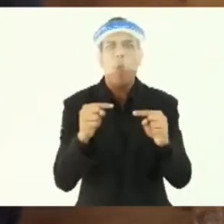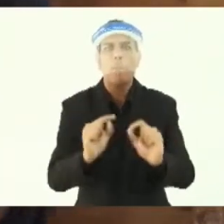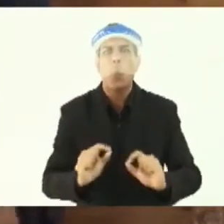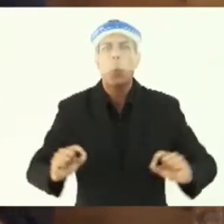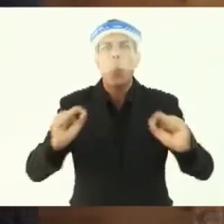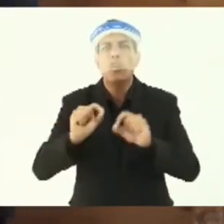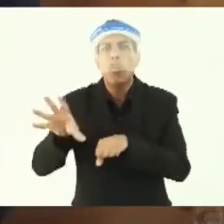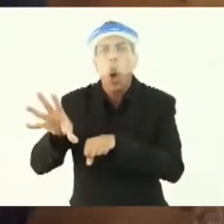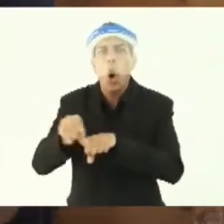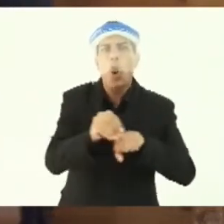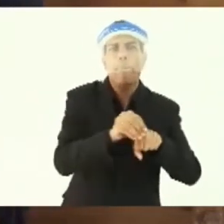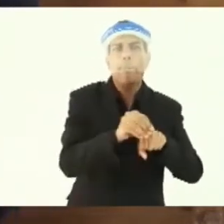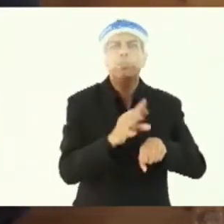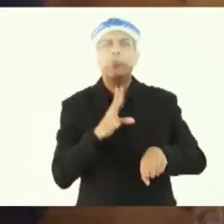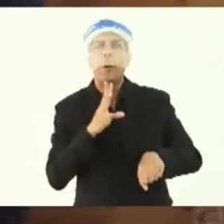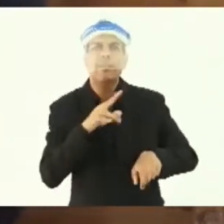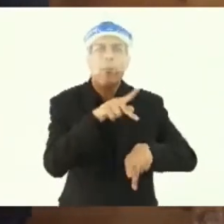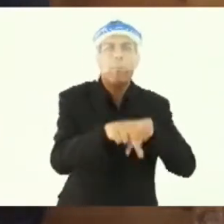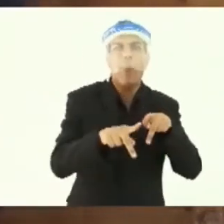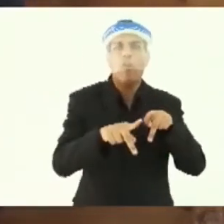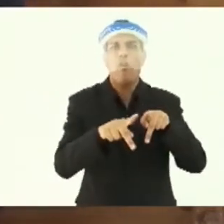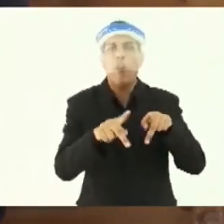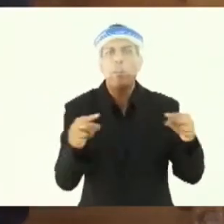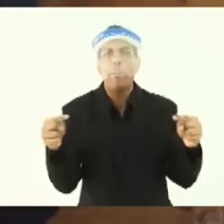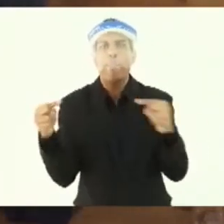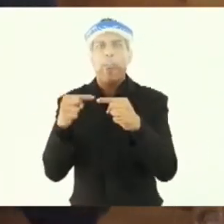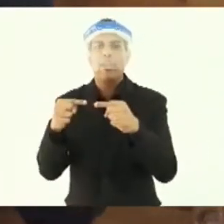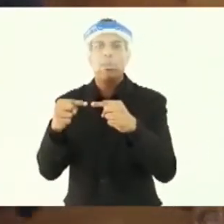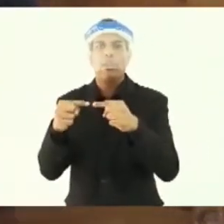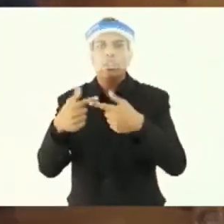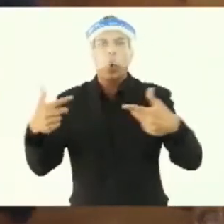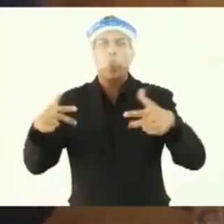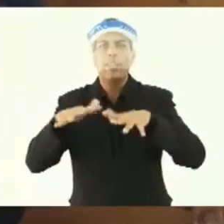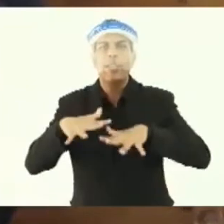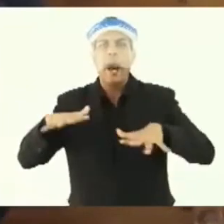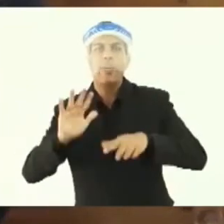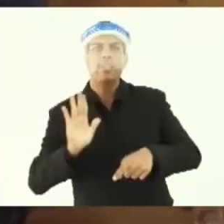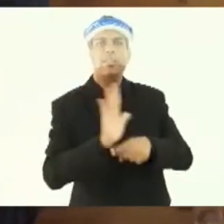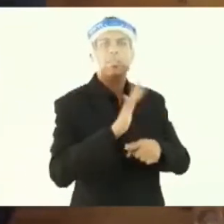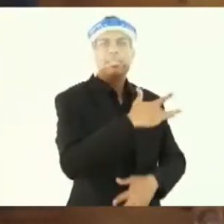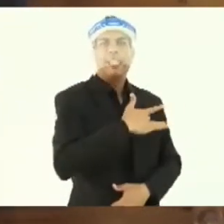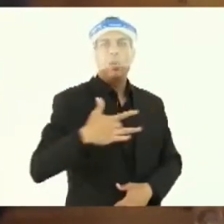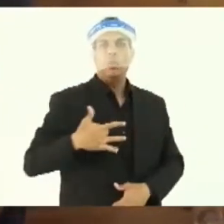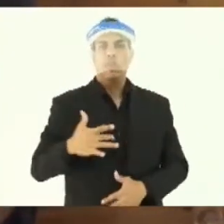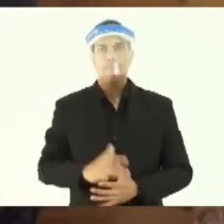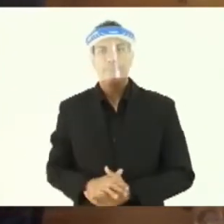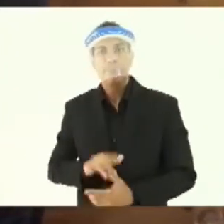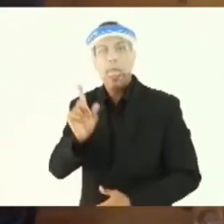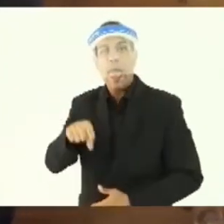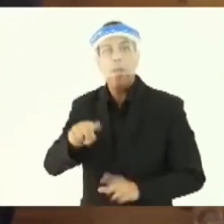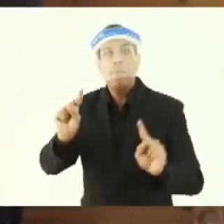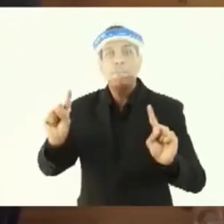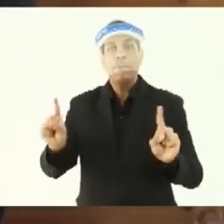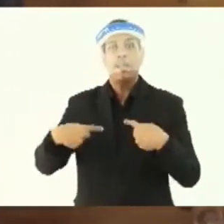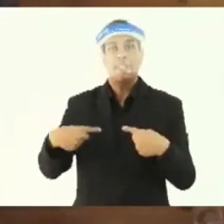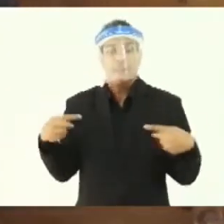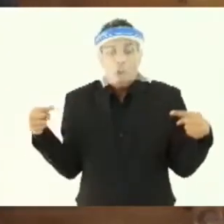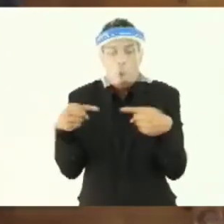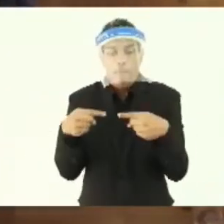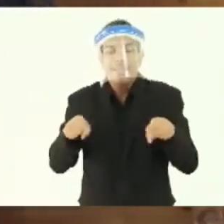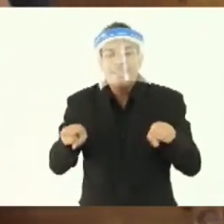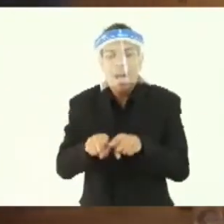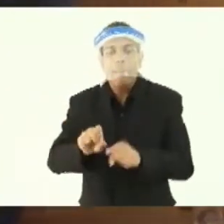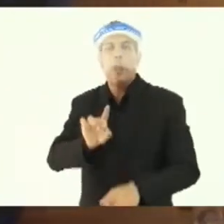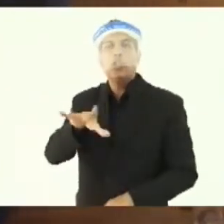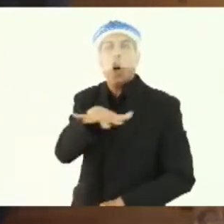partir do conhecimento das populações em que essas ações elas são executadas em conjunto? Acho que esse é o desafio também, que não